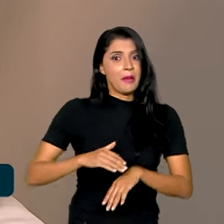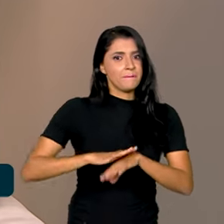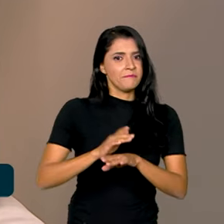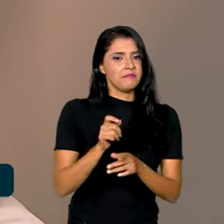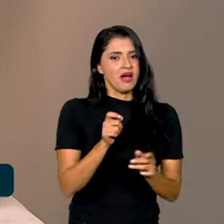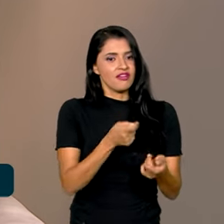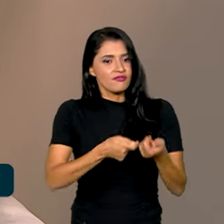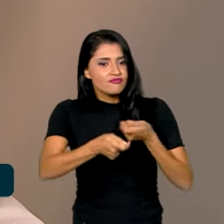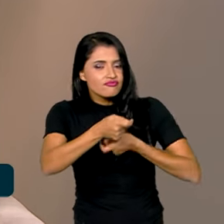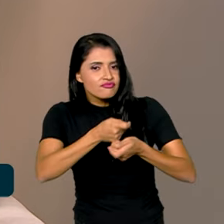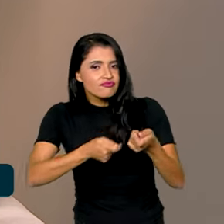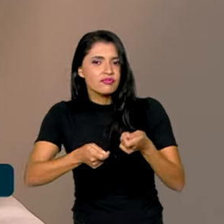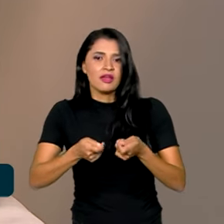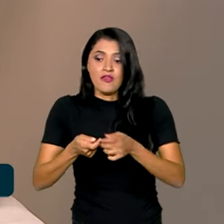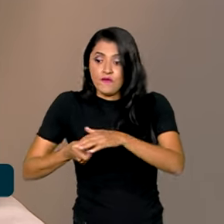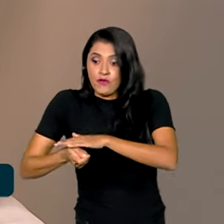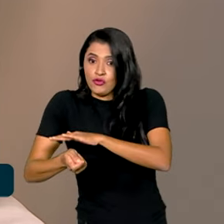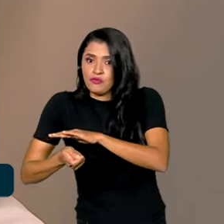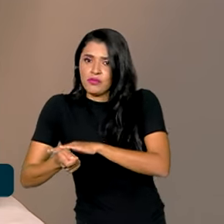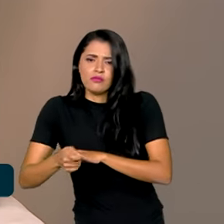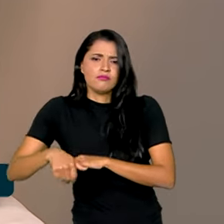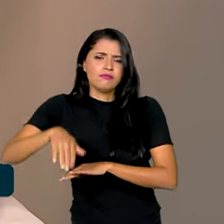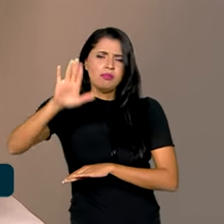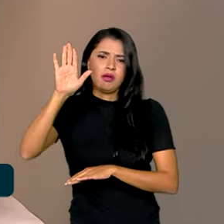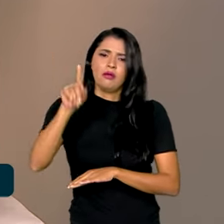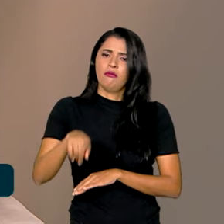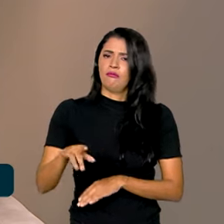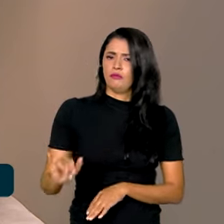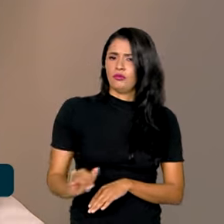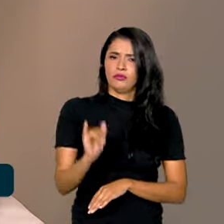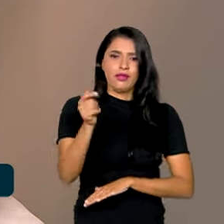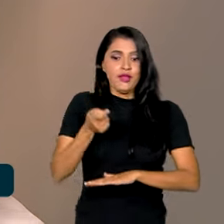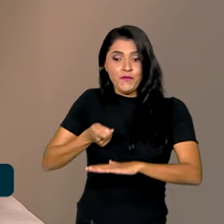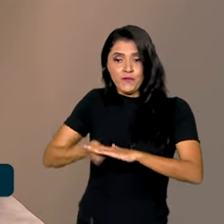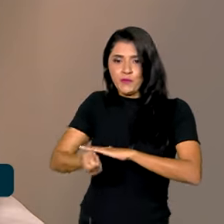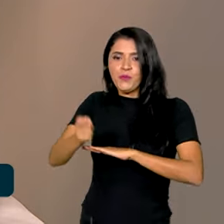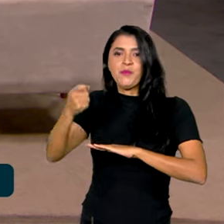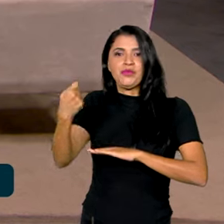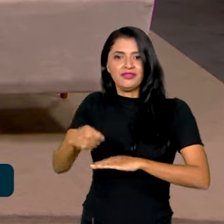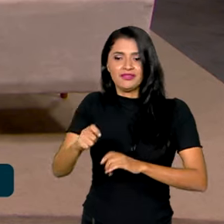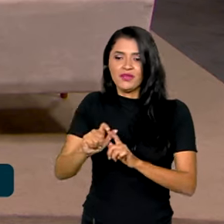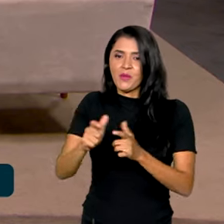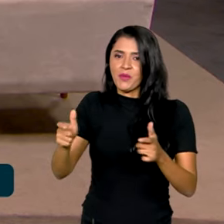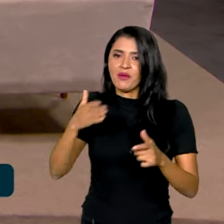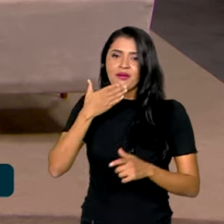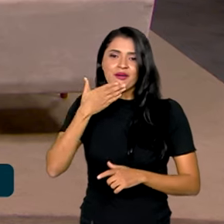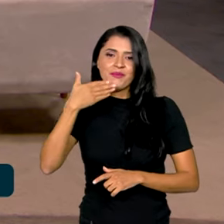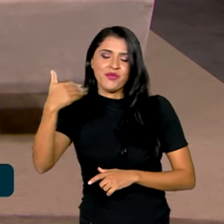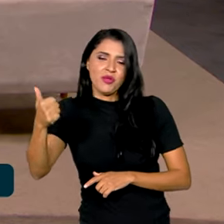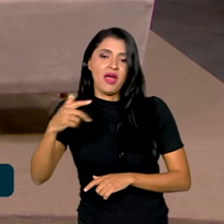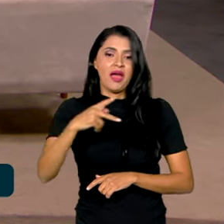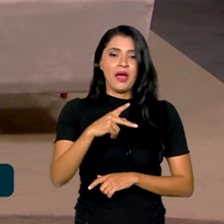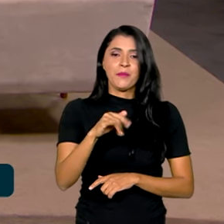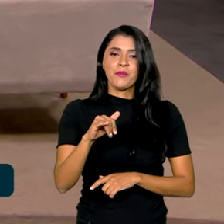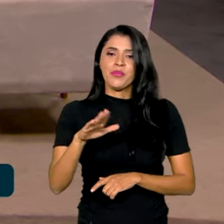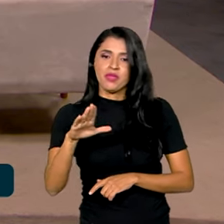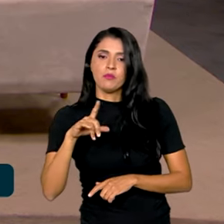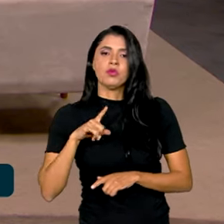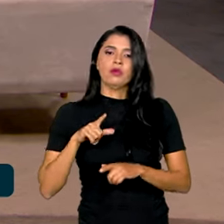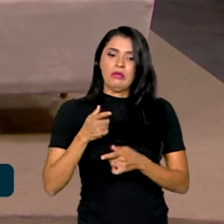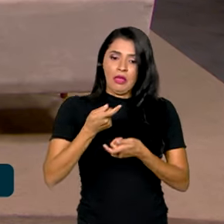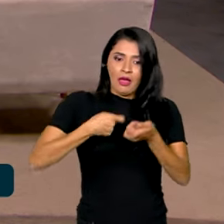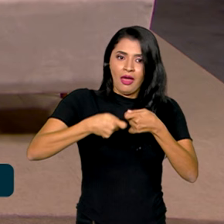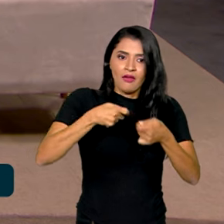mais investimento, que é fundamental, porque os investimentos precisam aumentar para melhorar um pouco. No PIB, nós temos o consumo